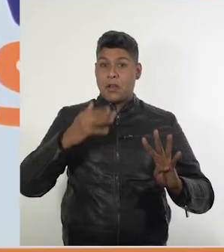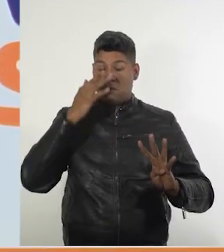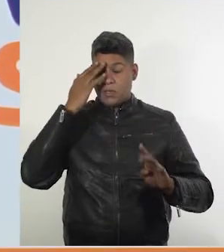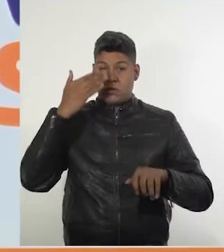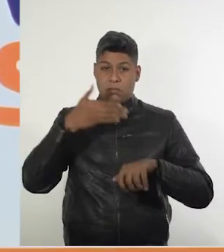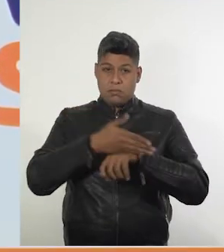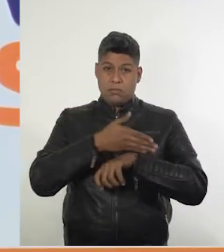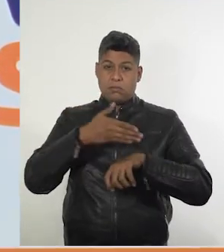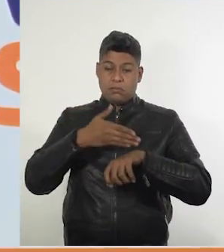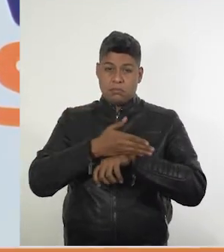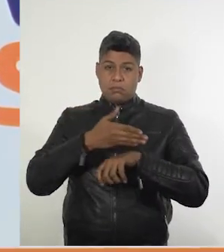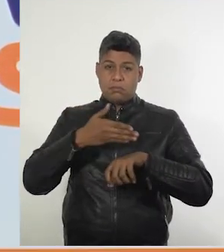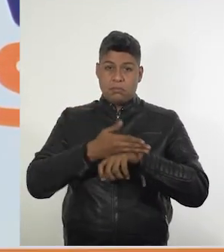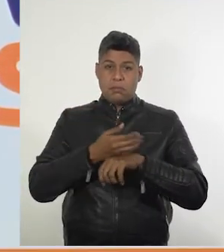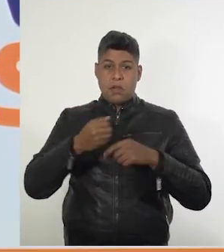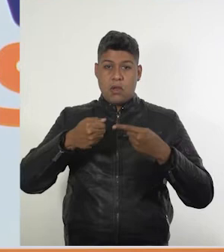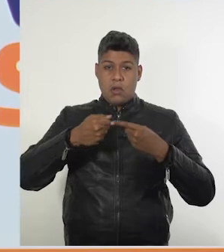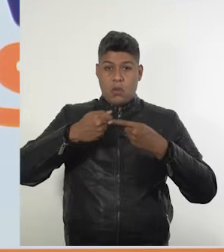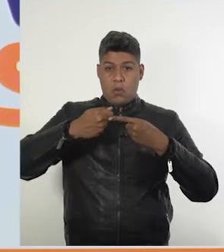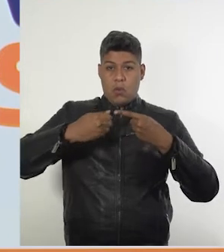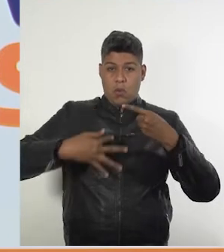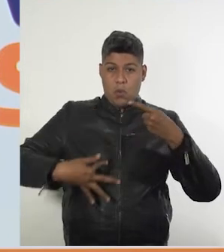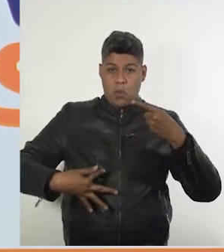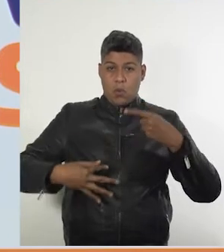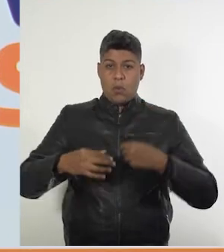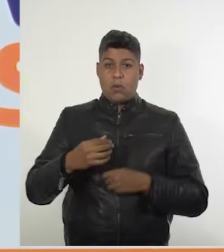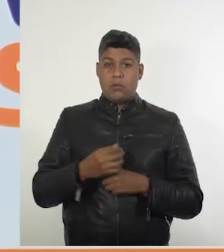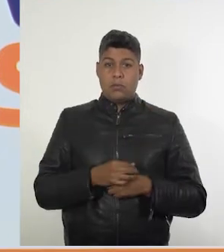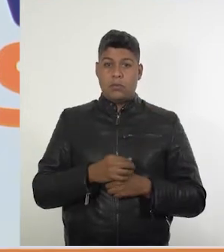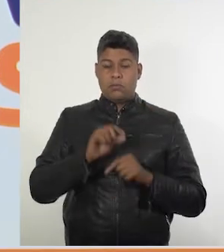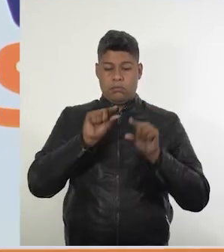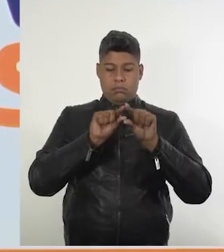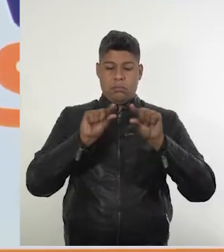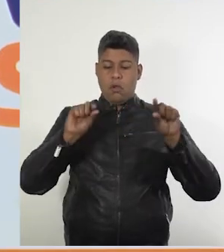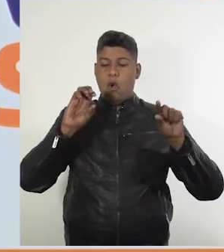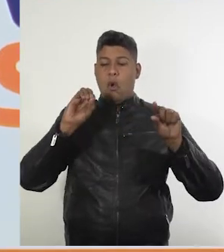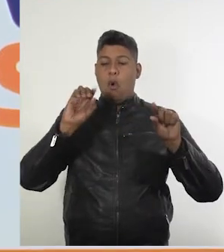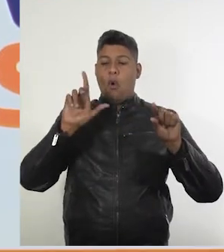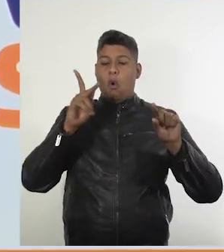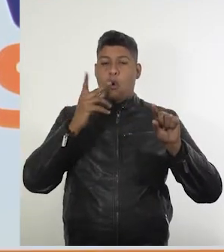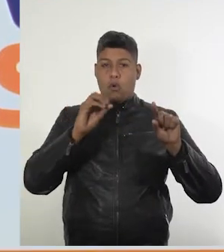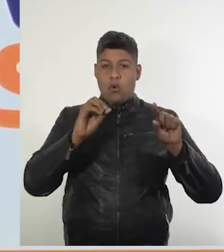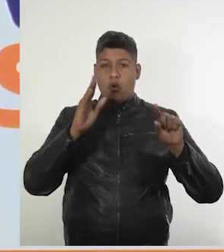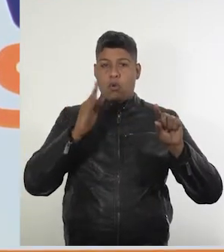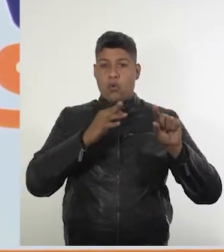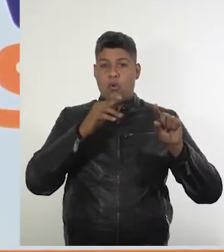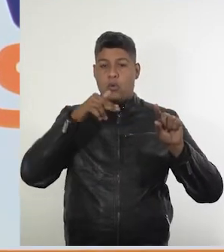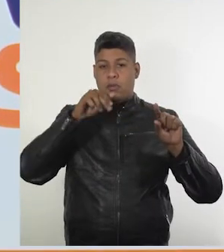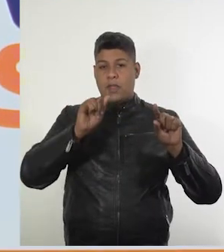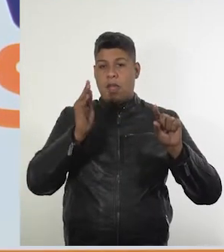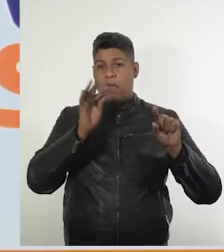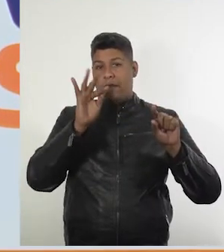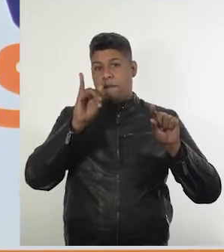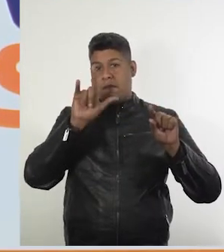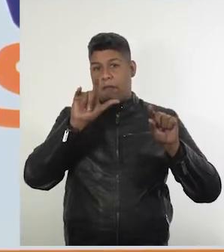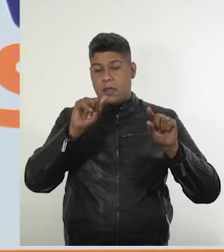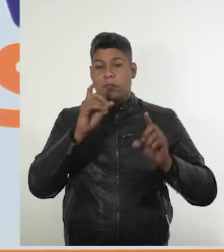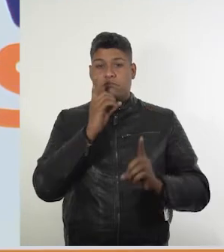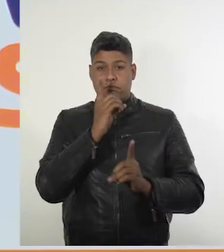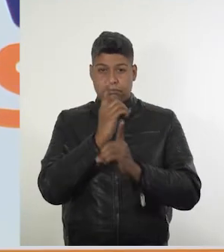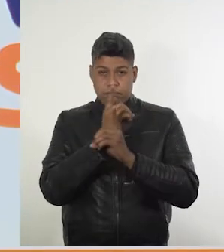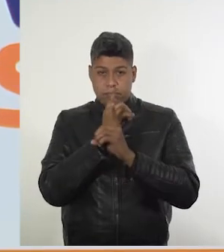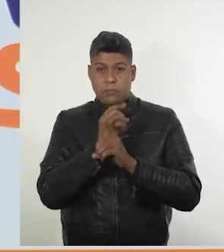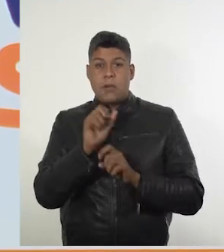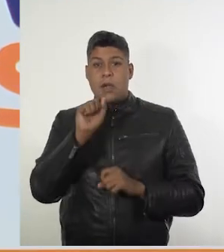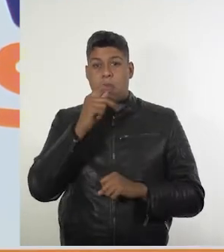Você pode colocar no Google, de olho na fila, o filômetro, você vai achar muito facilmente o nosso